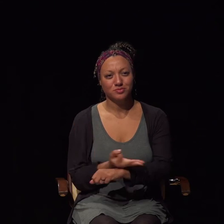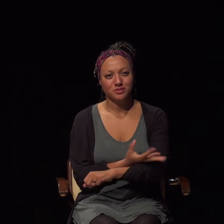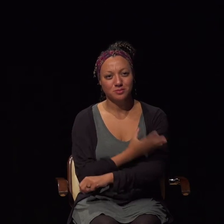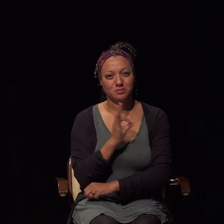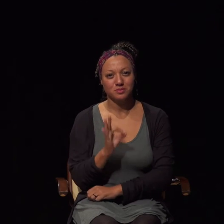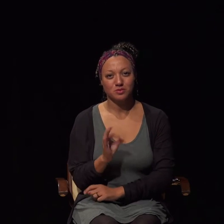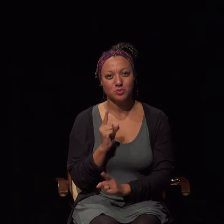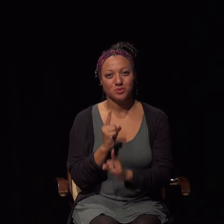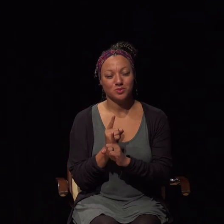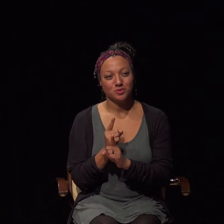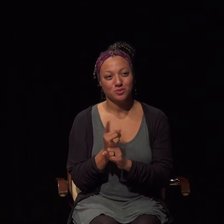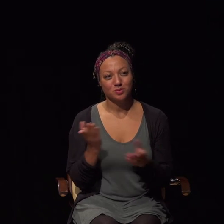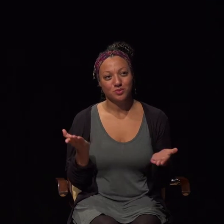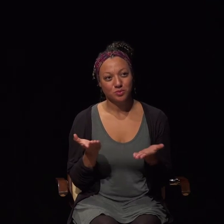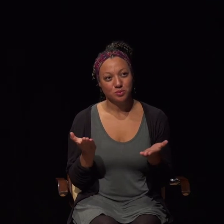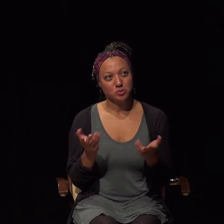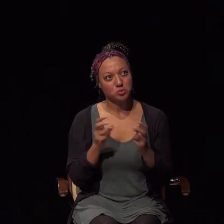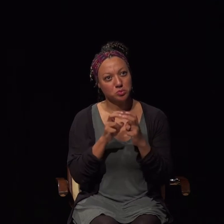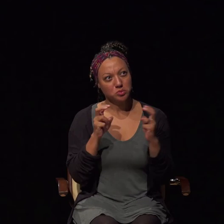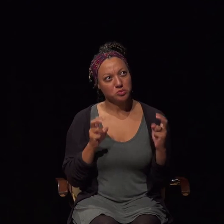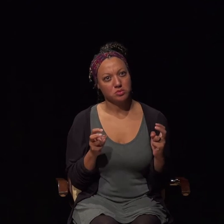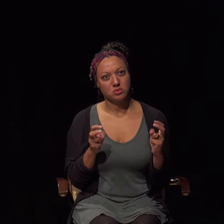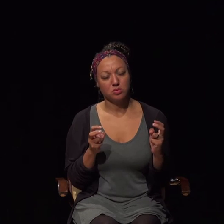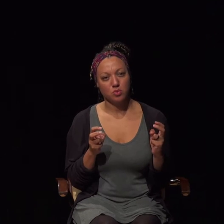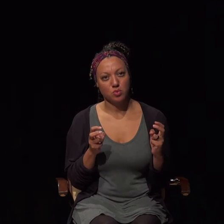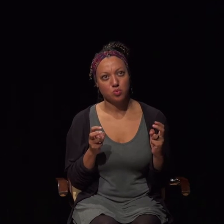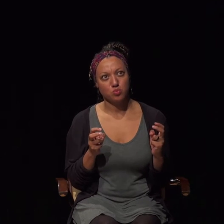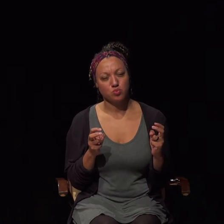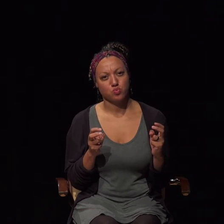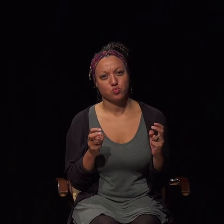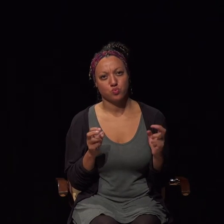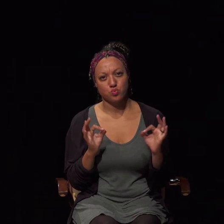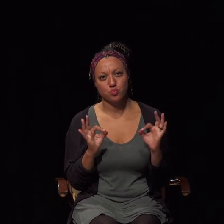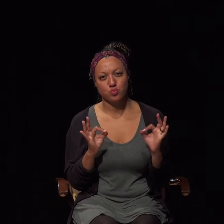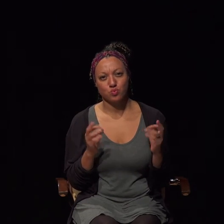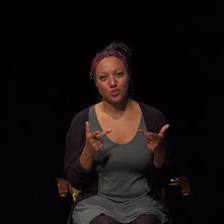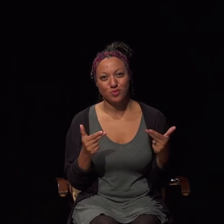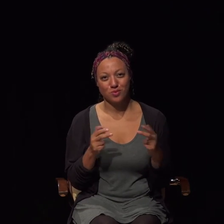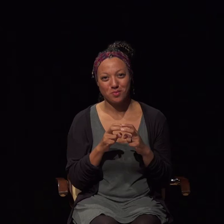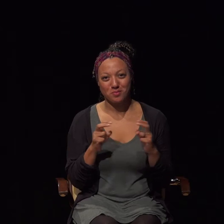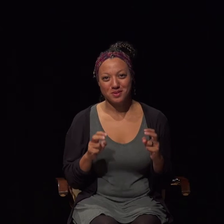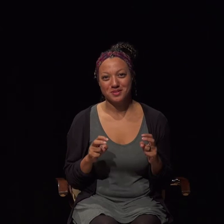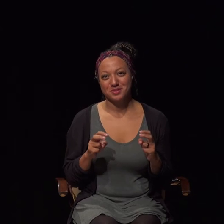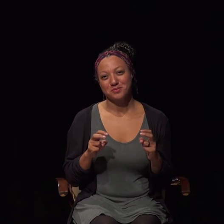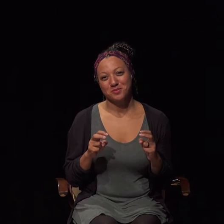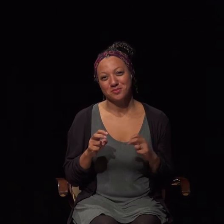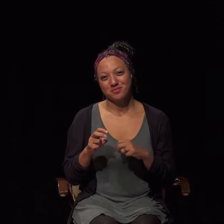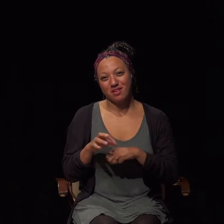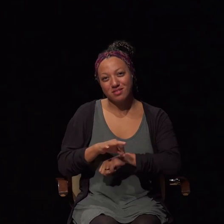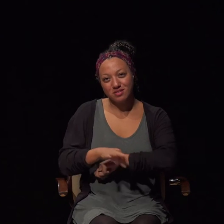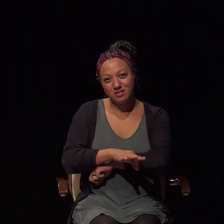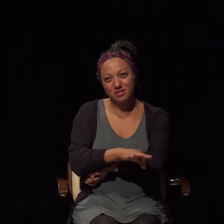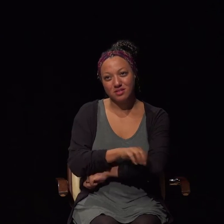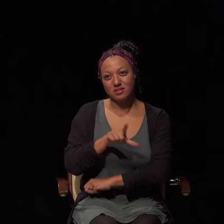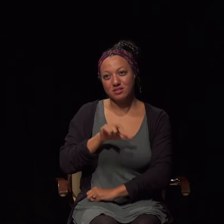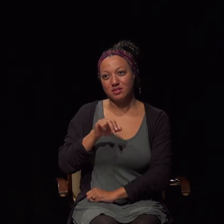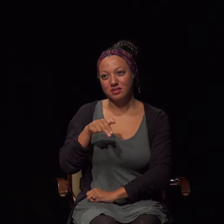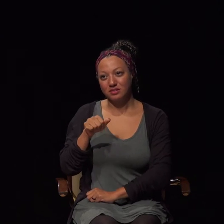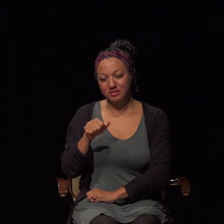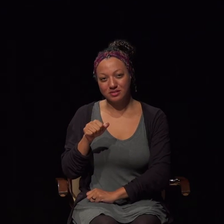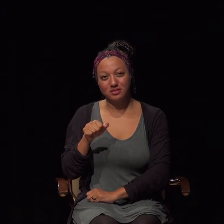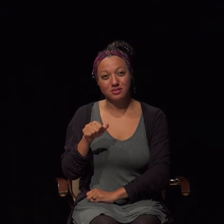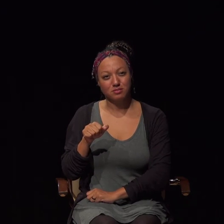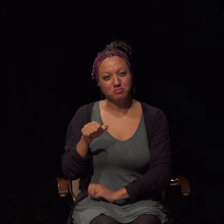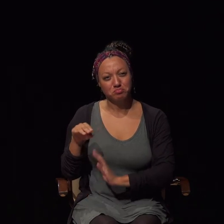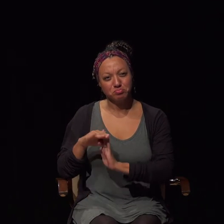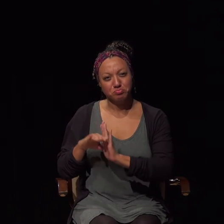fazer um encontro desses no museu como MASP Como disse o João Reis Museu da Lina bobard que fez um projeto que